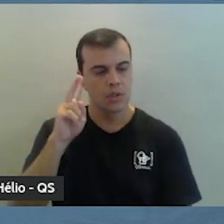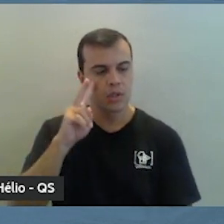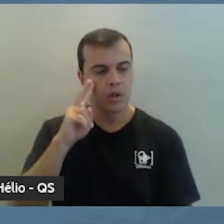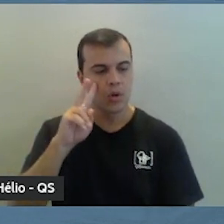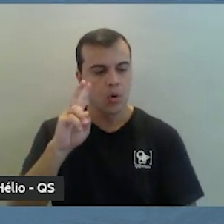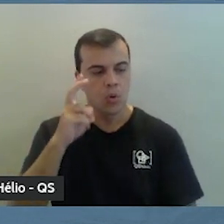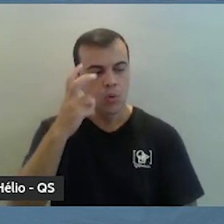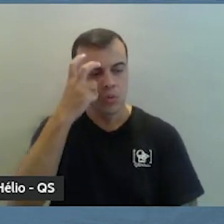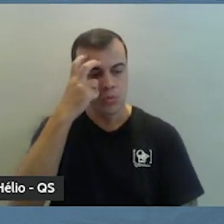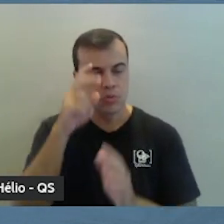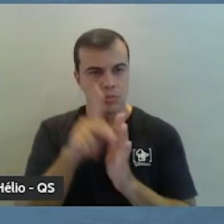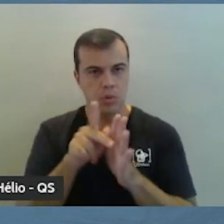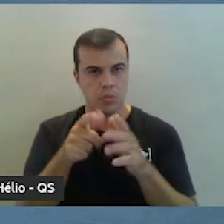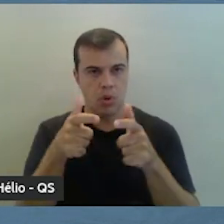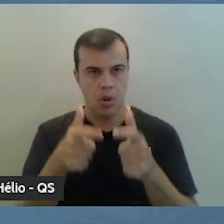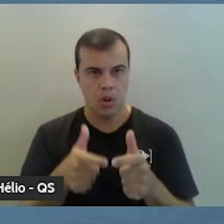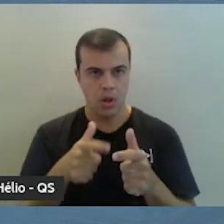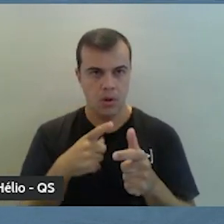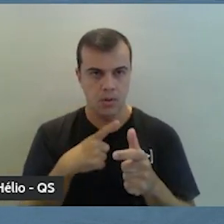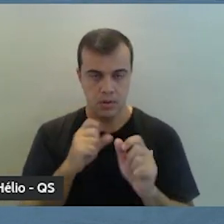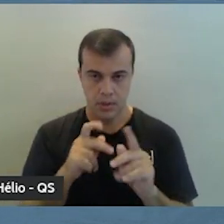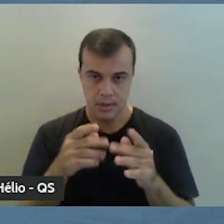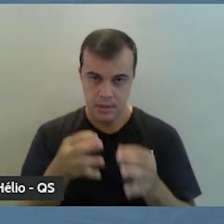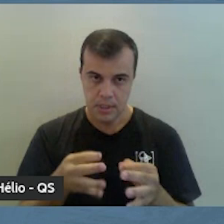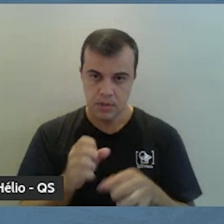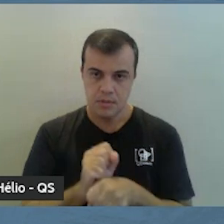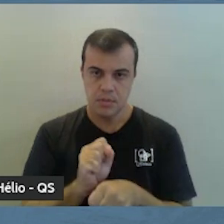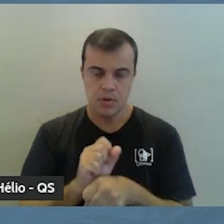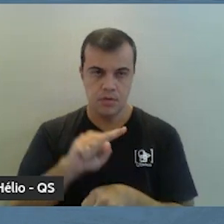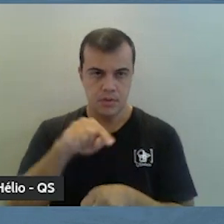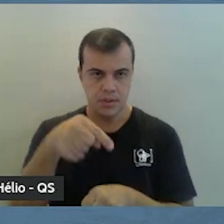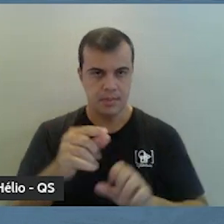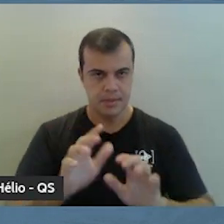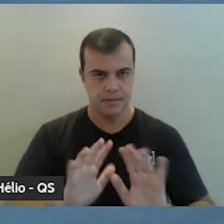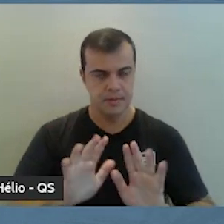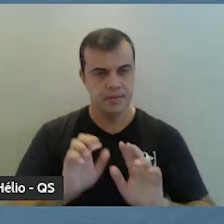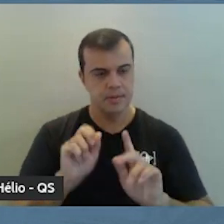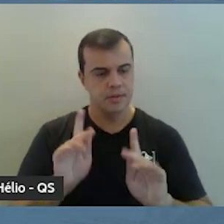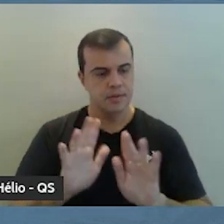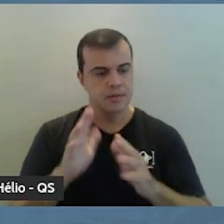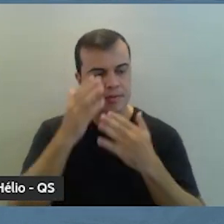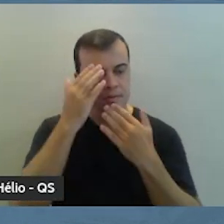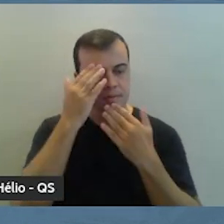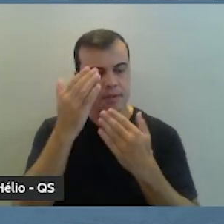dessa cultura local. Tá certo? Então, espero vocês até mais. Tchau, tchau.